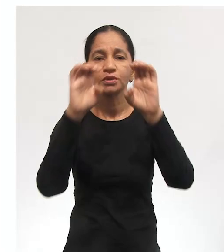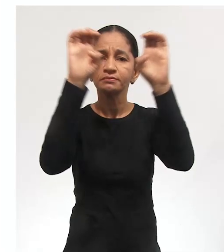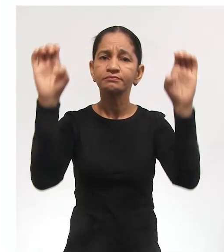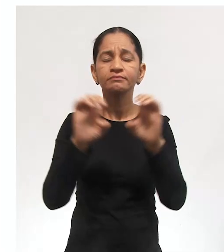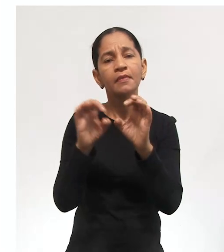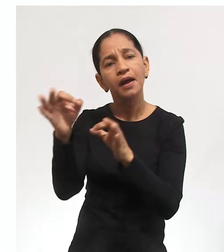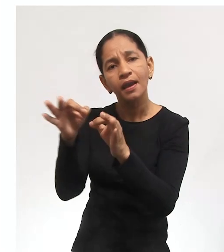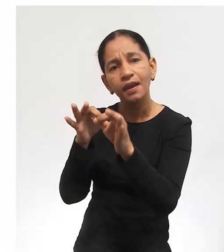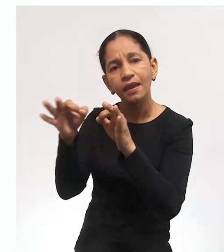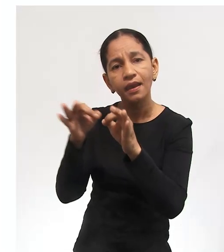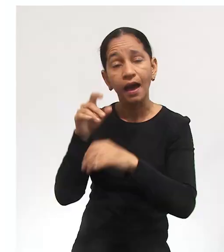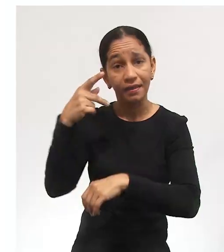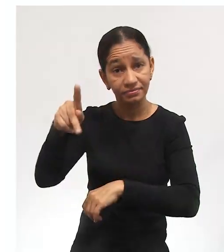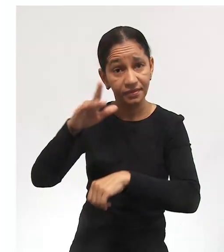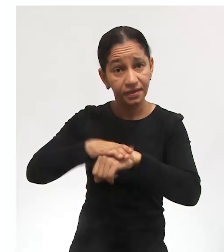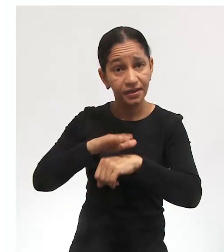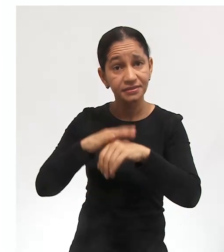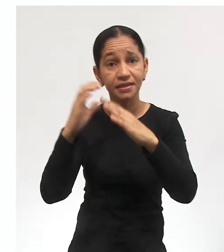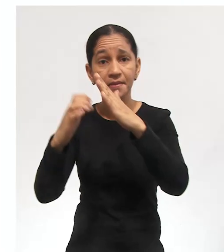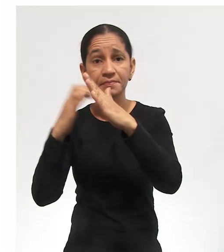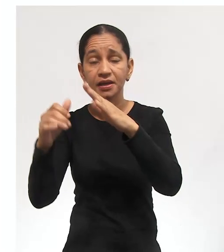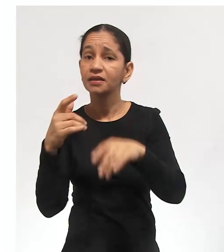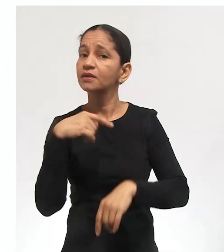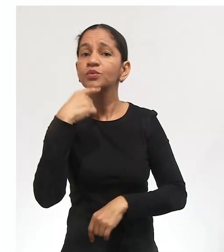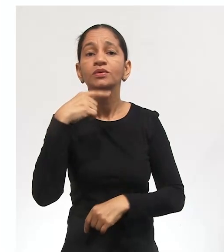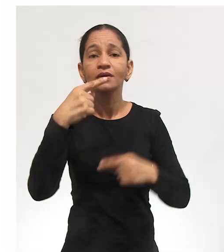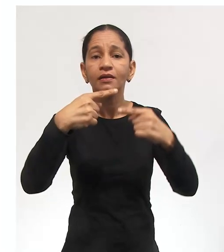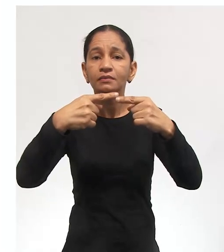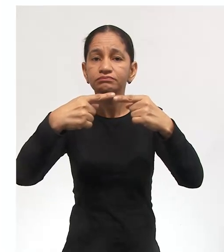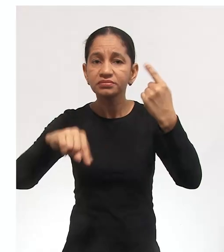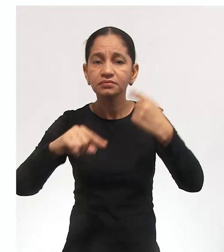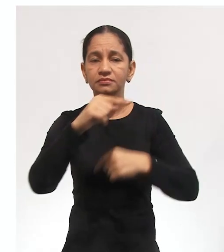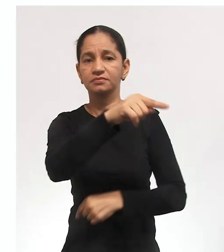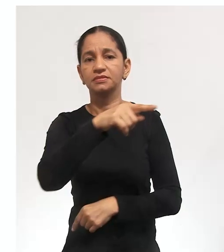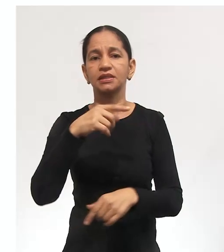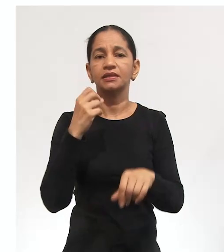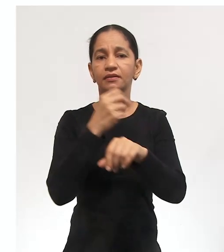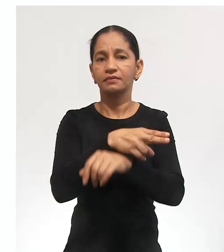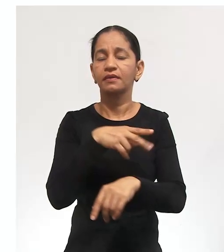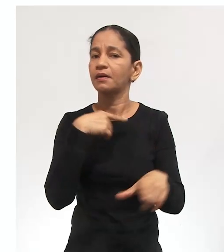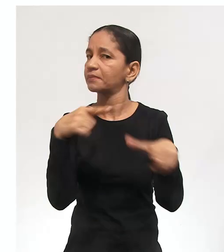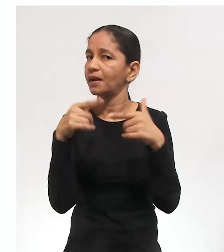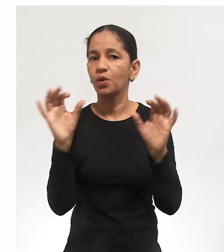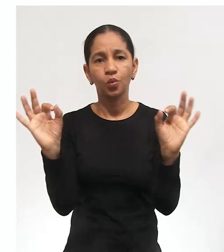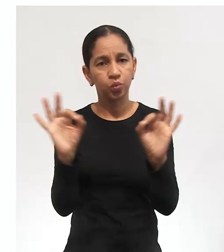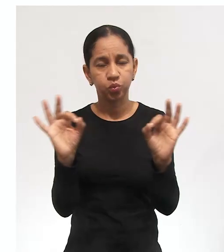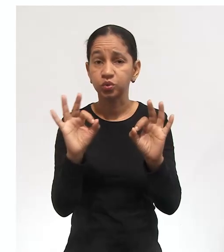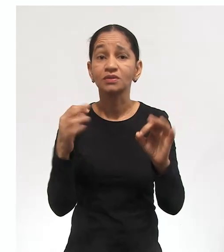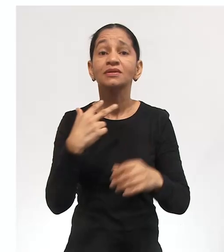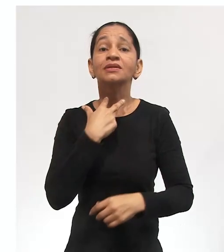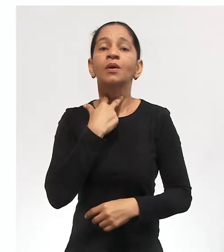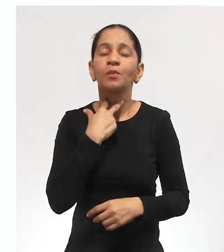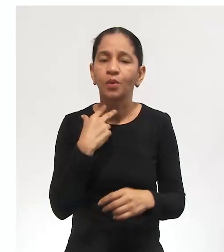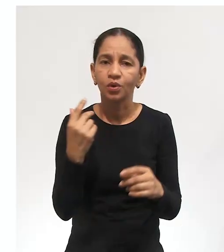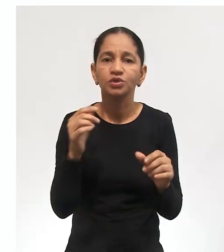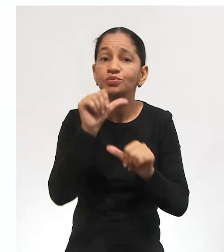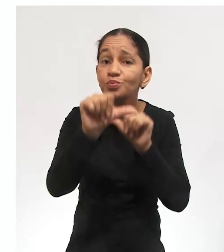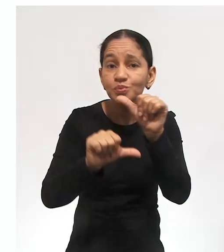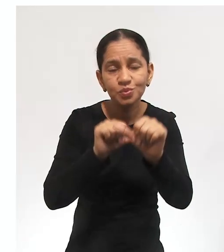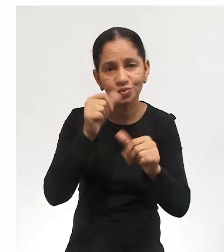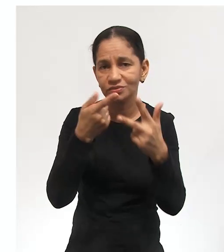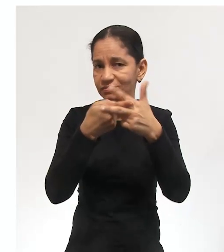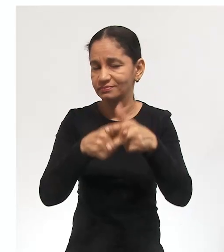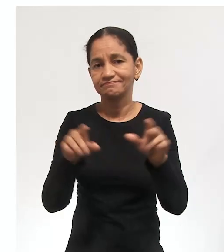empresa não afetará os contratos de trabalho dos respectivos empregados. Esse é, pessoal,